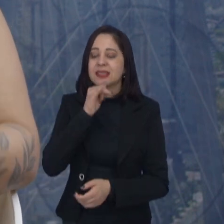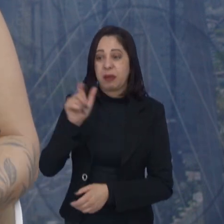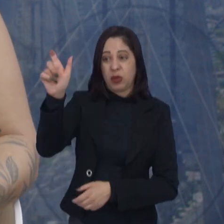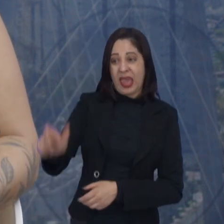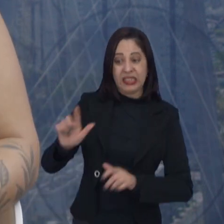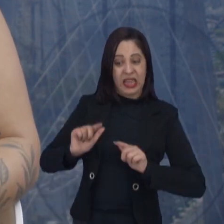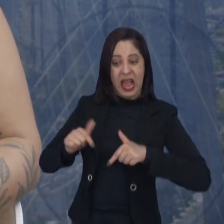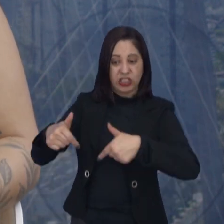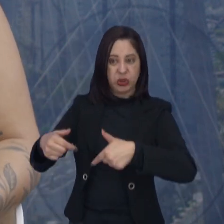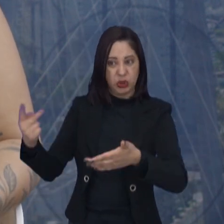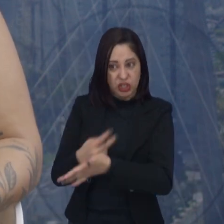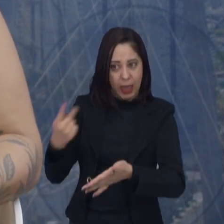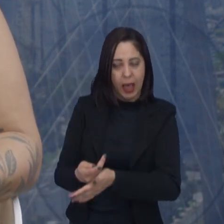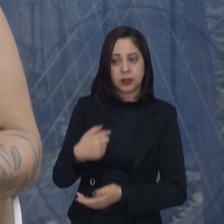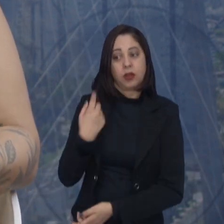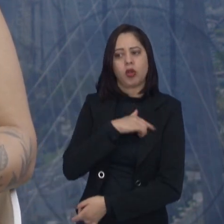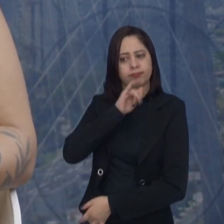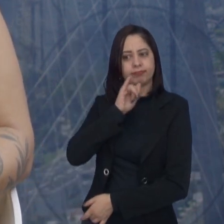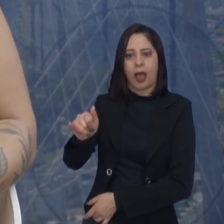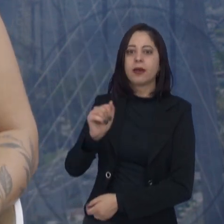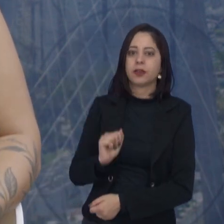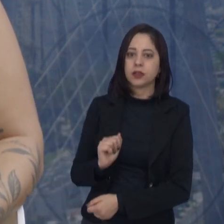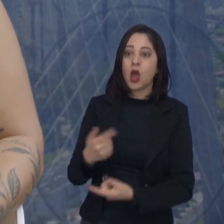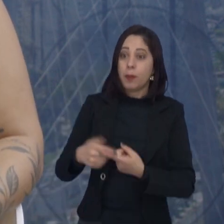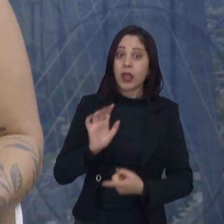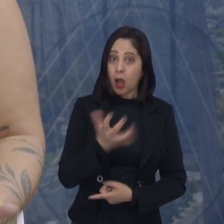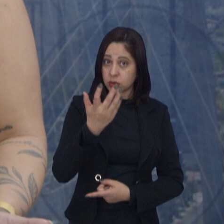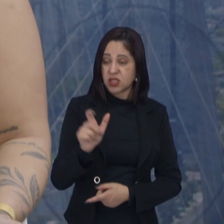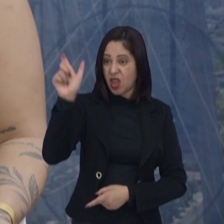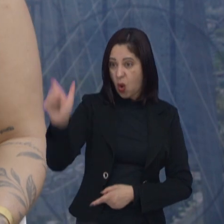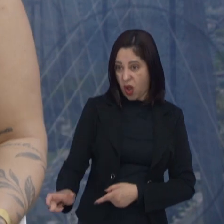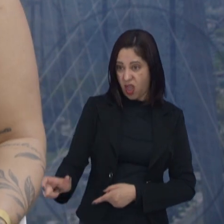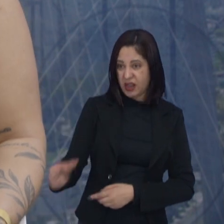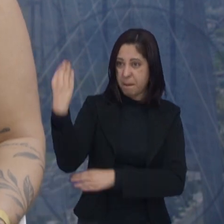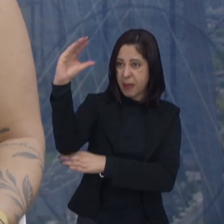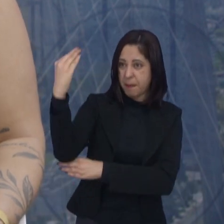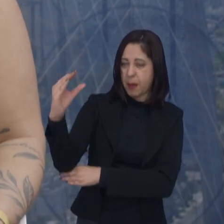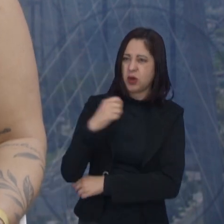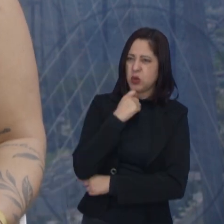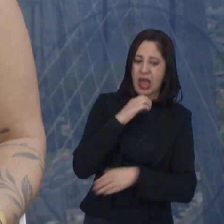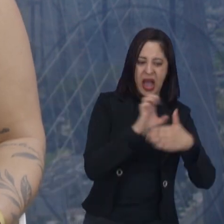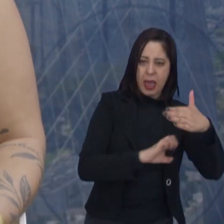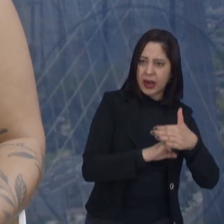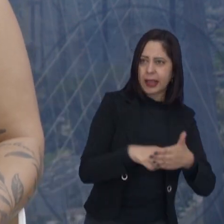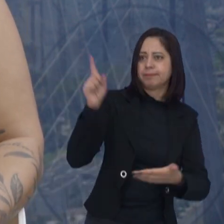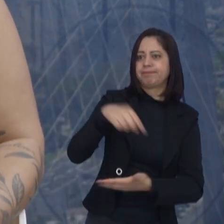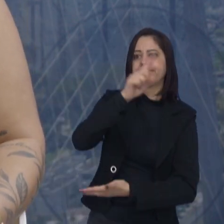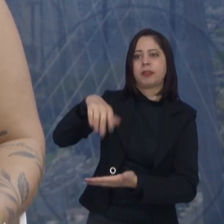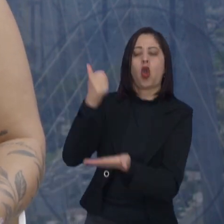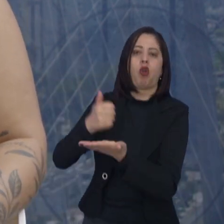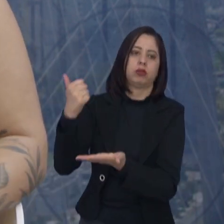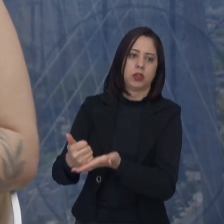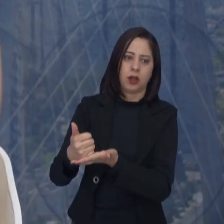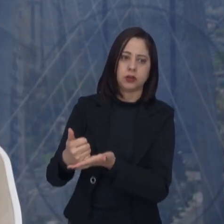o trabalho dele. A gente já passou por situações da marca cancelar uma ação porque viu um conteúdo que não gostou do influenciador. Então, isso é uma coisa